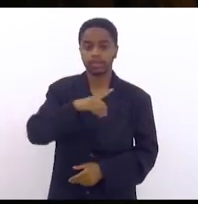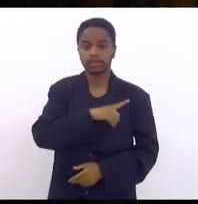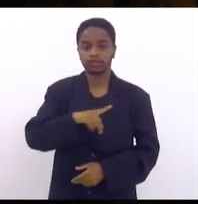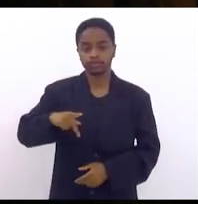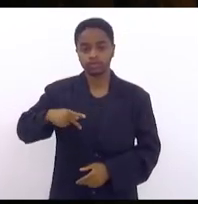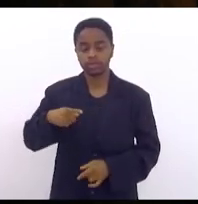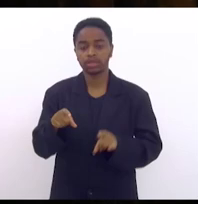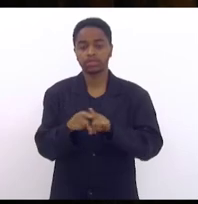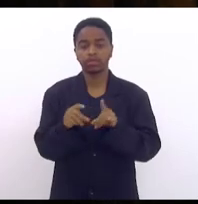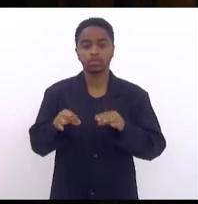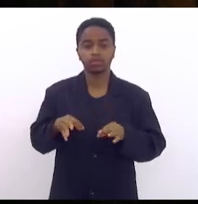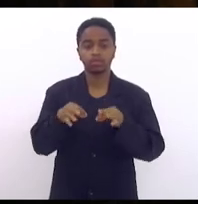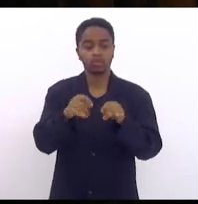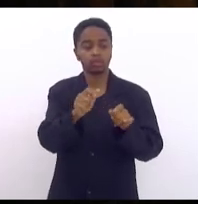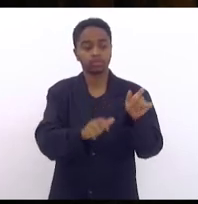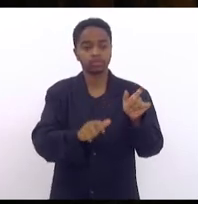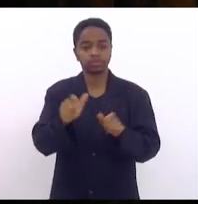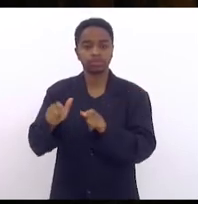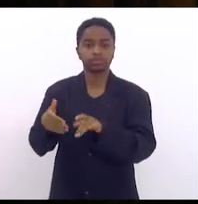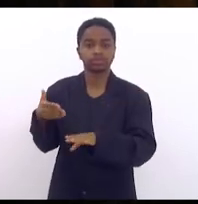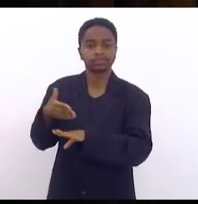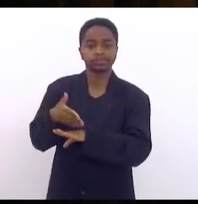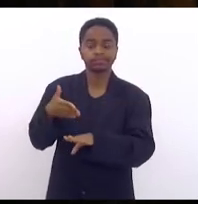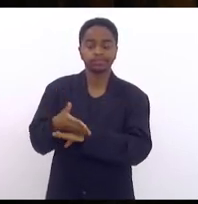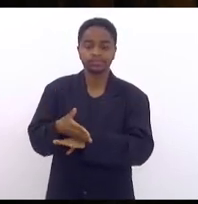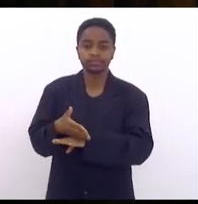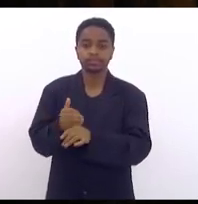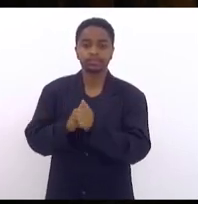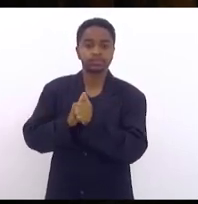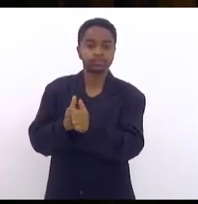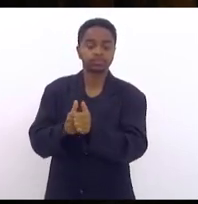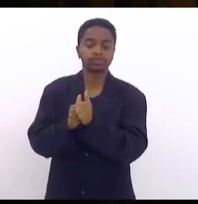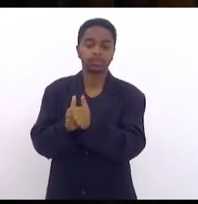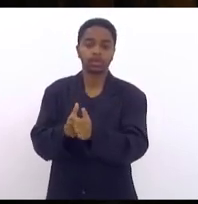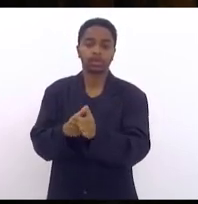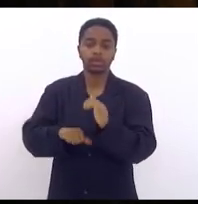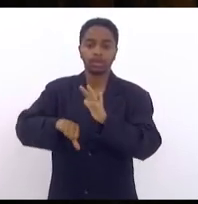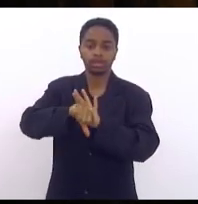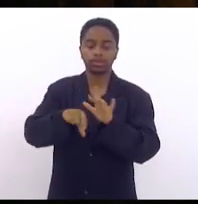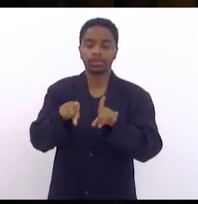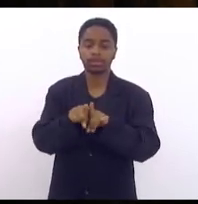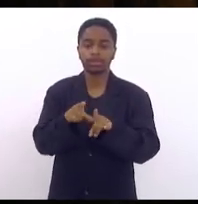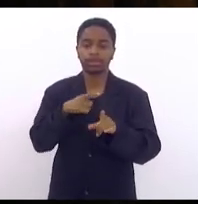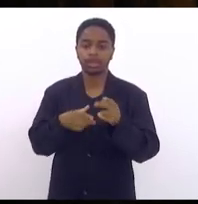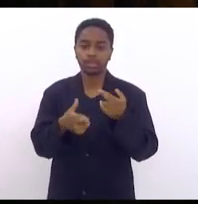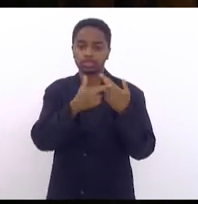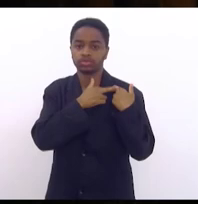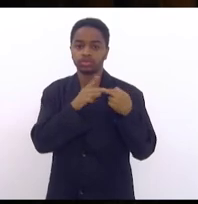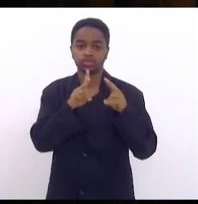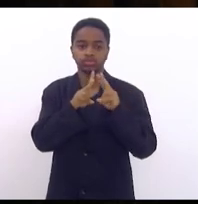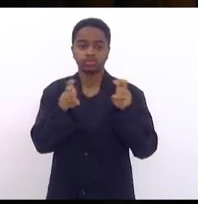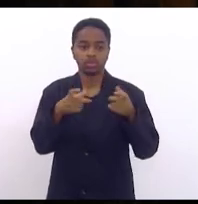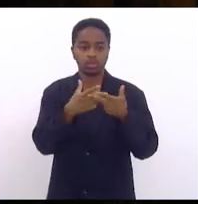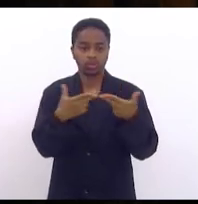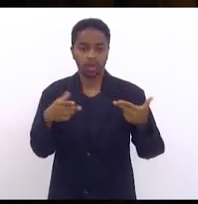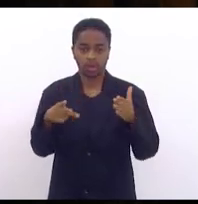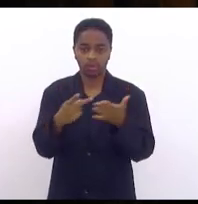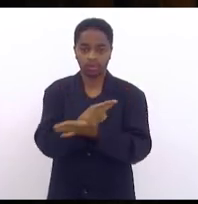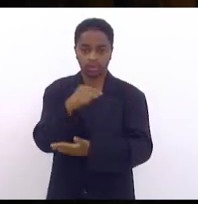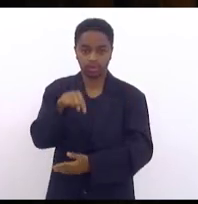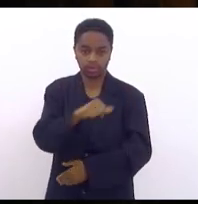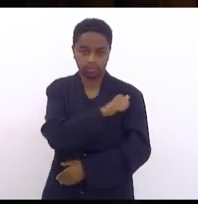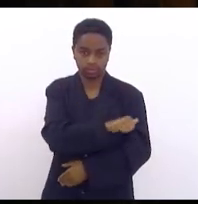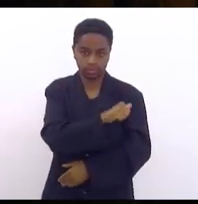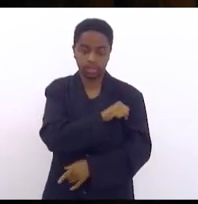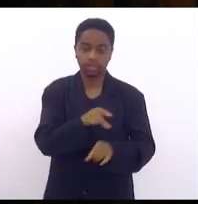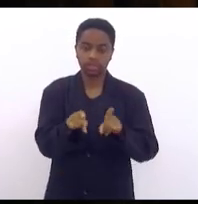todos aqueles que fazem parte da persecução criminal e que têm responsabilidade sobre o que está acontecendo no Rio de Janeiro e sobre as